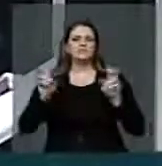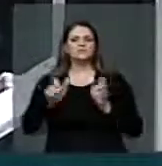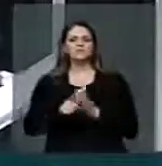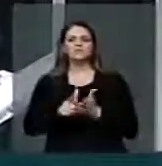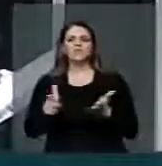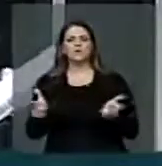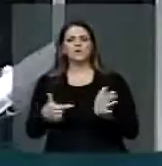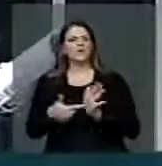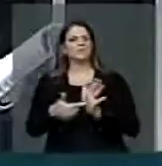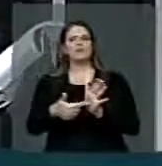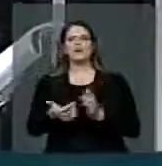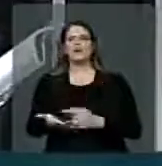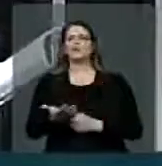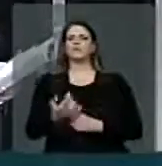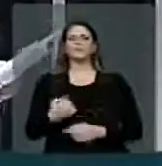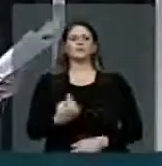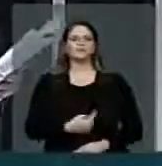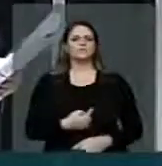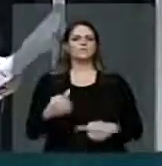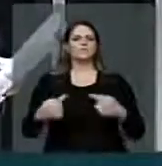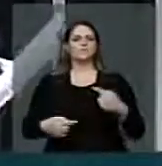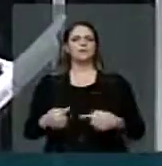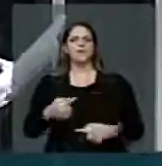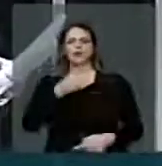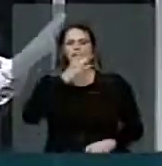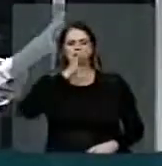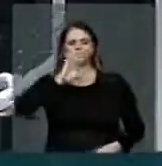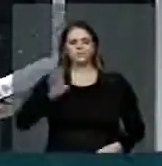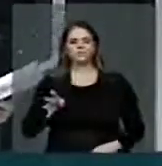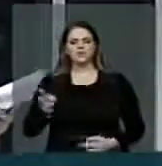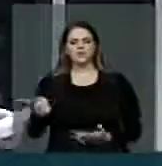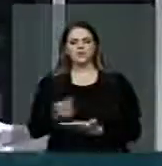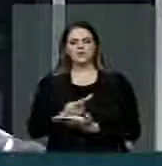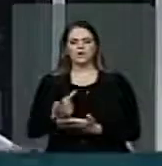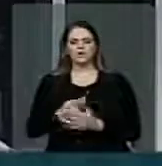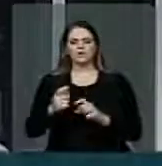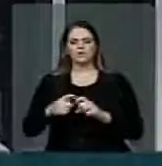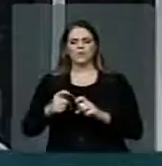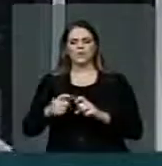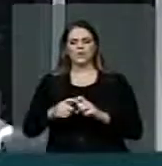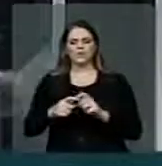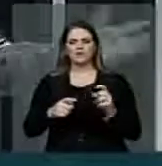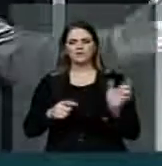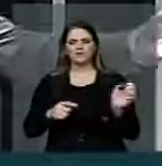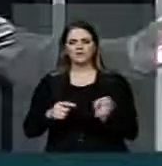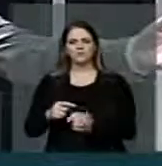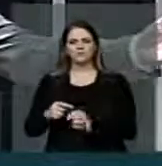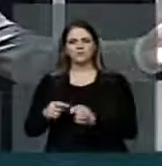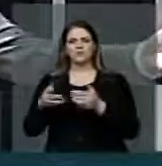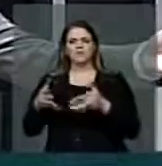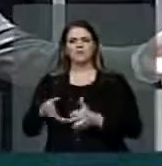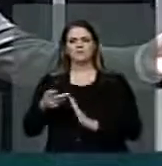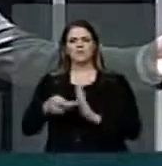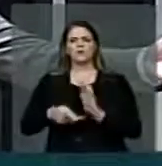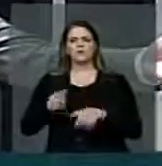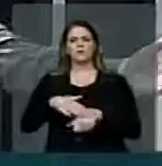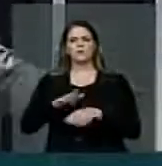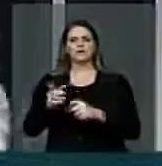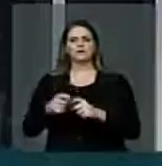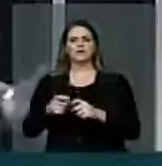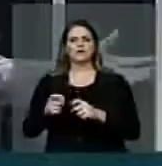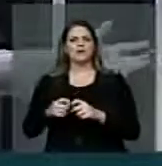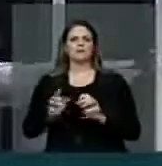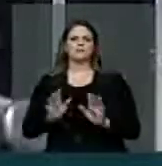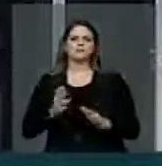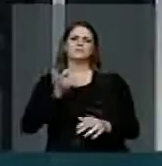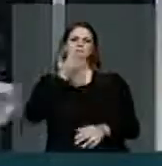ajudam no debate. Aqui está acusado de erro médico, está no Mais Médico. E o programa não foi feito,